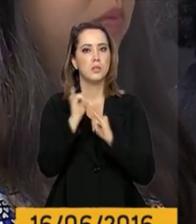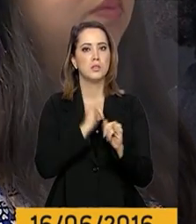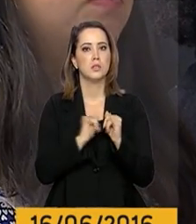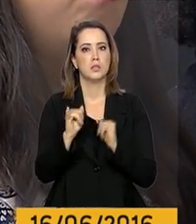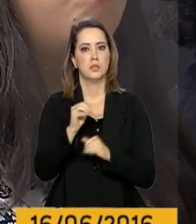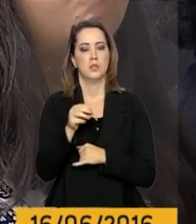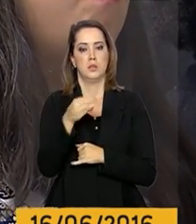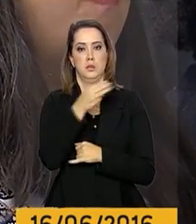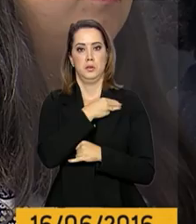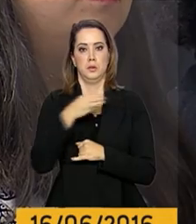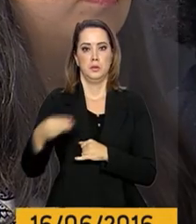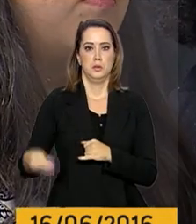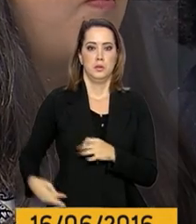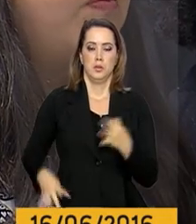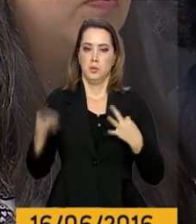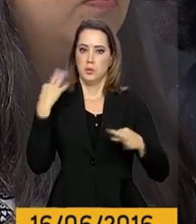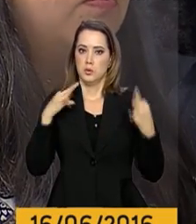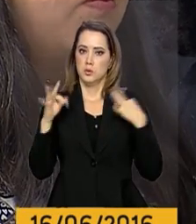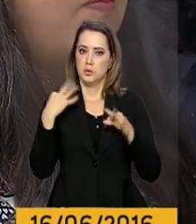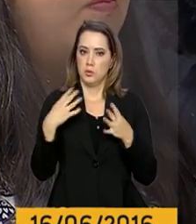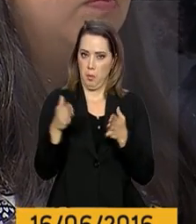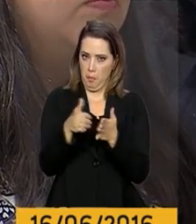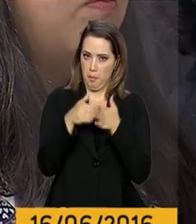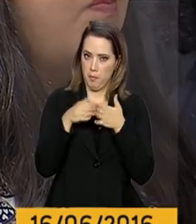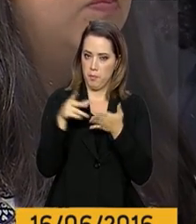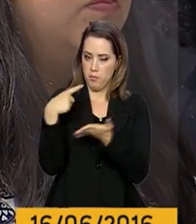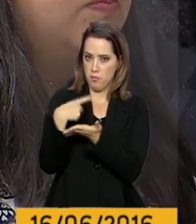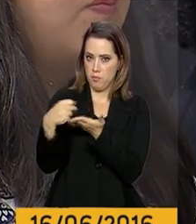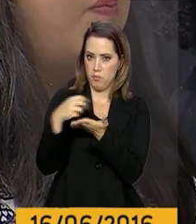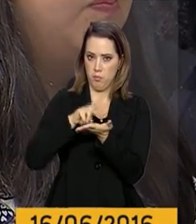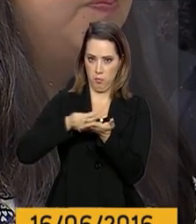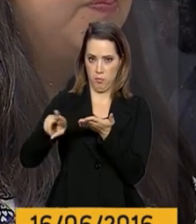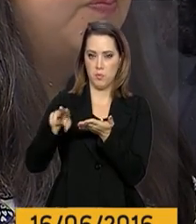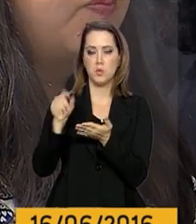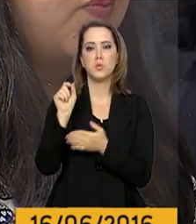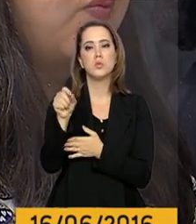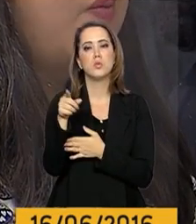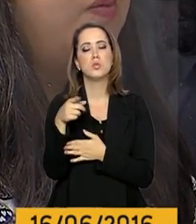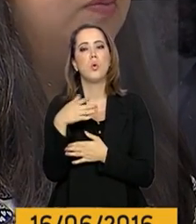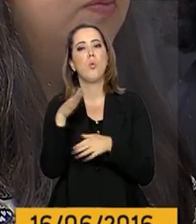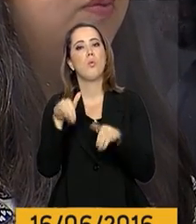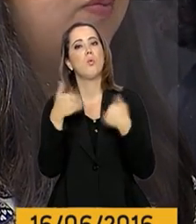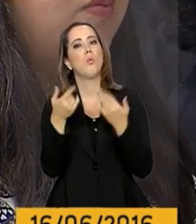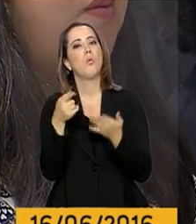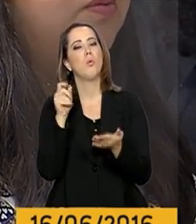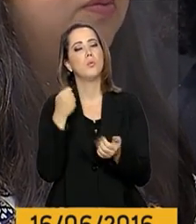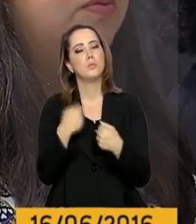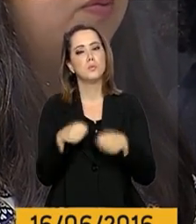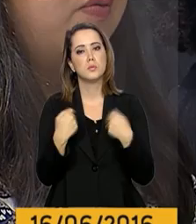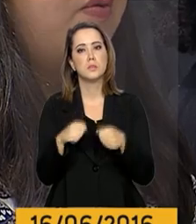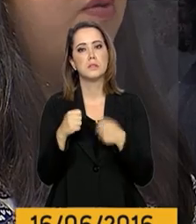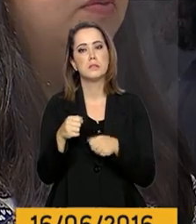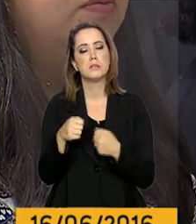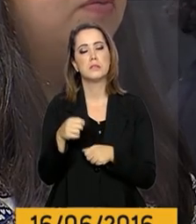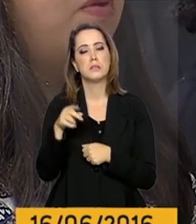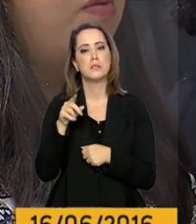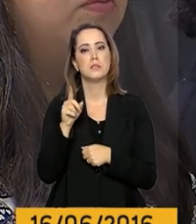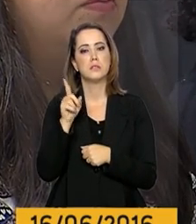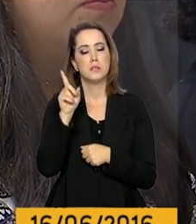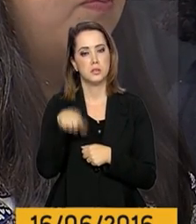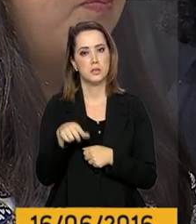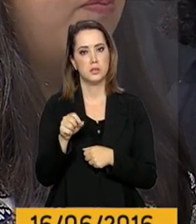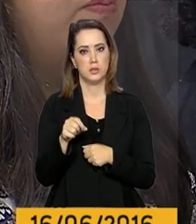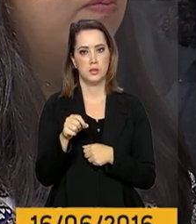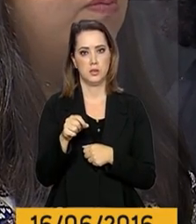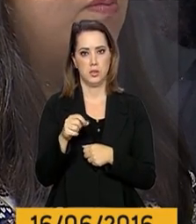pediu demissão por causa da Lava Jato. Eu gostaria de saber uma avaliação do senhor. Qual deve ser o comportamento dos ministros que são citados